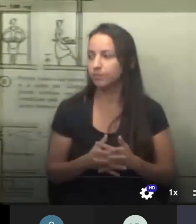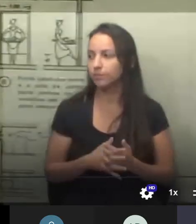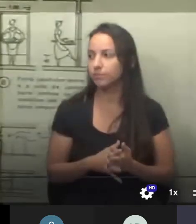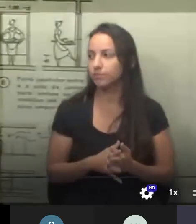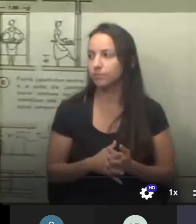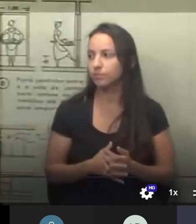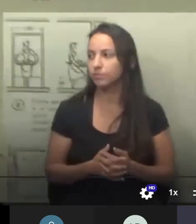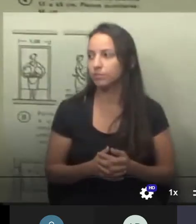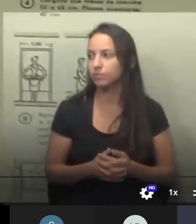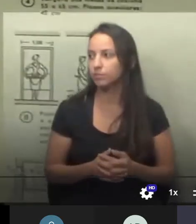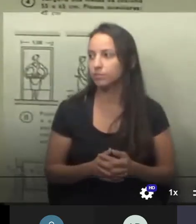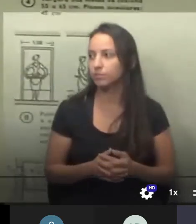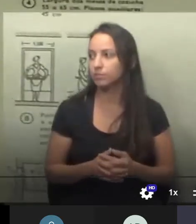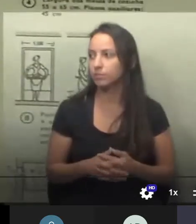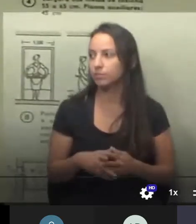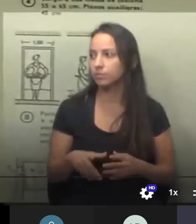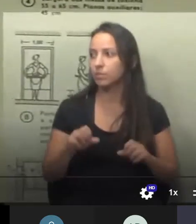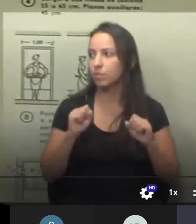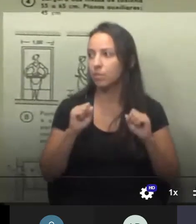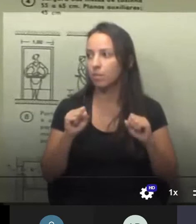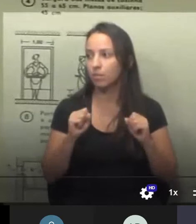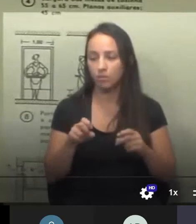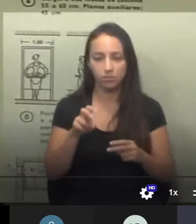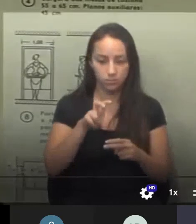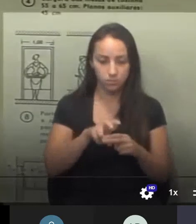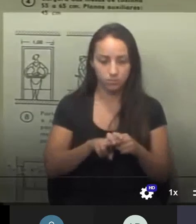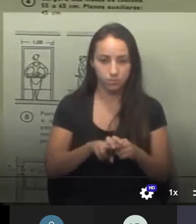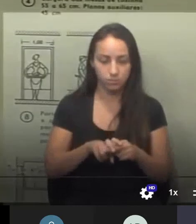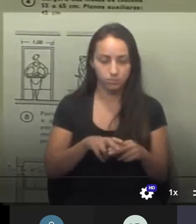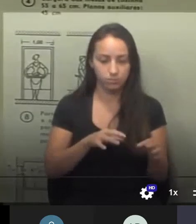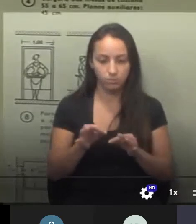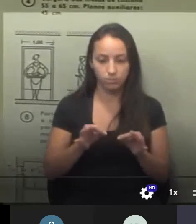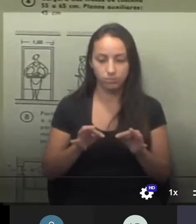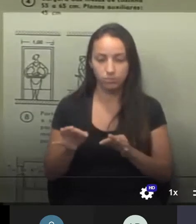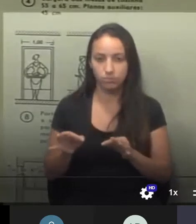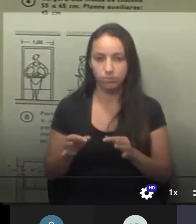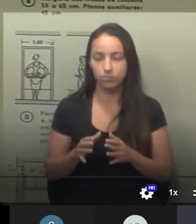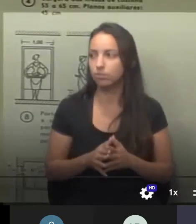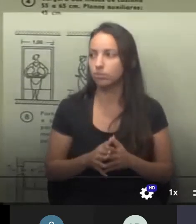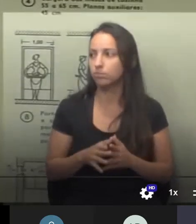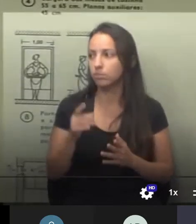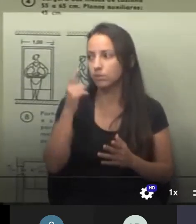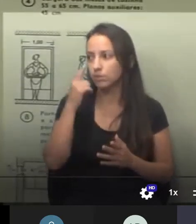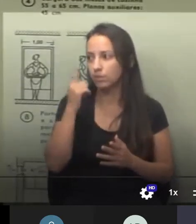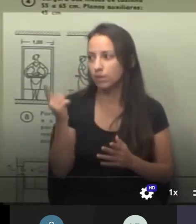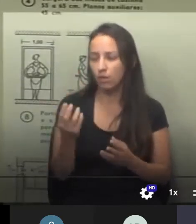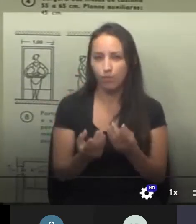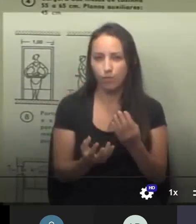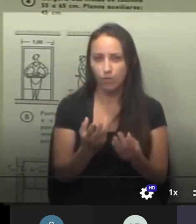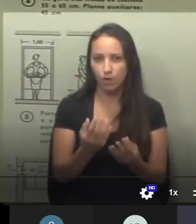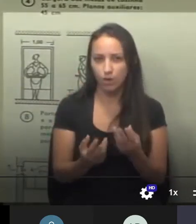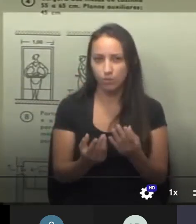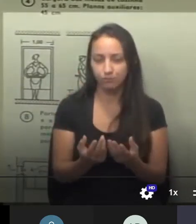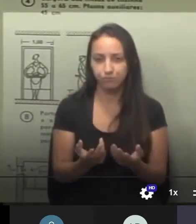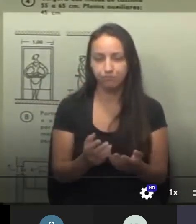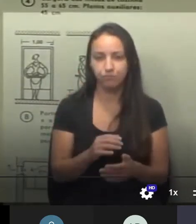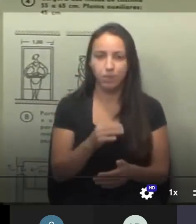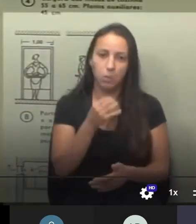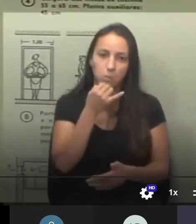você pode fazer as atividades sentadas. Por exemplo, aqui está escrito fogão, né? Pode ser considerando uma